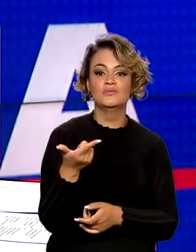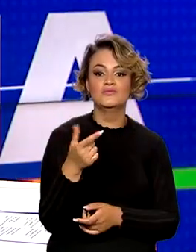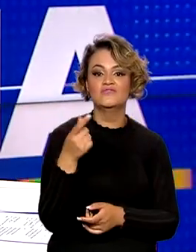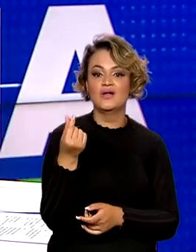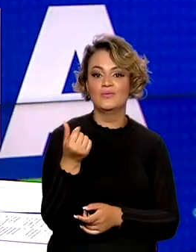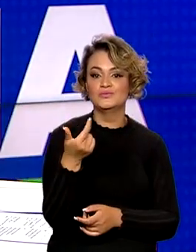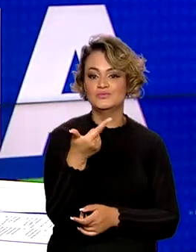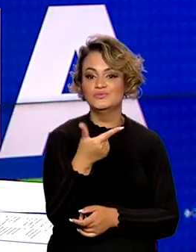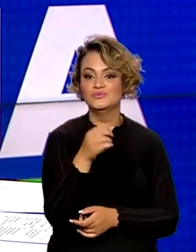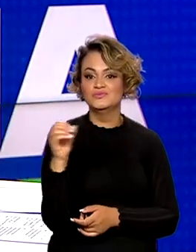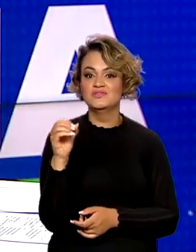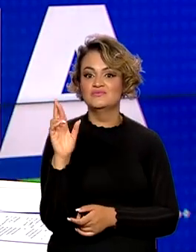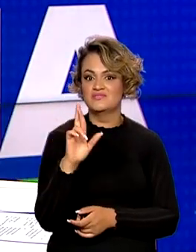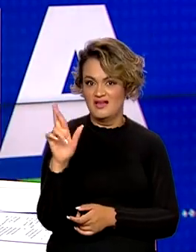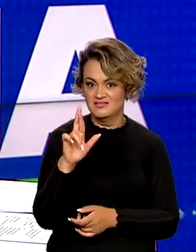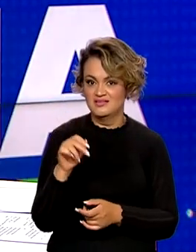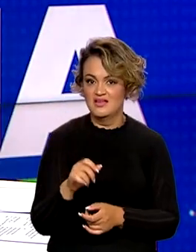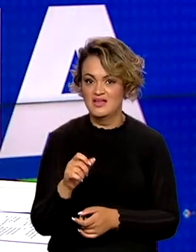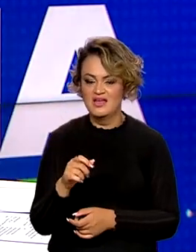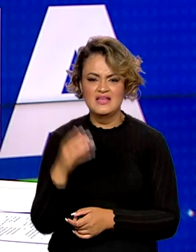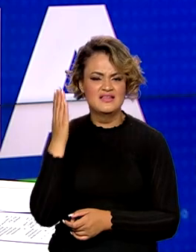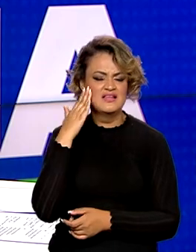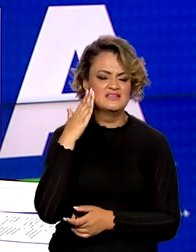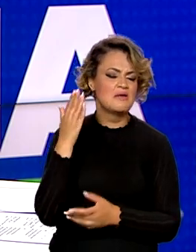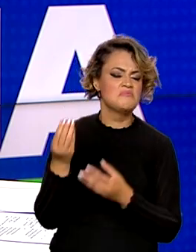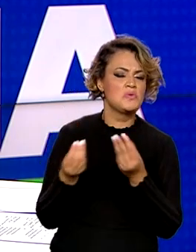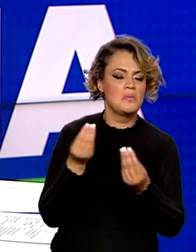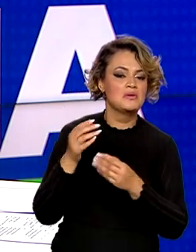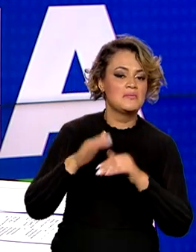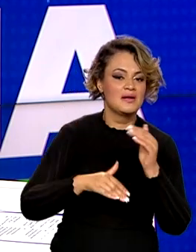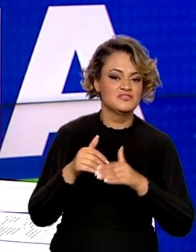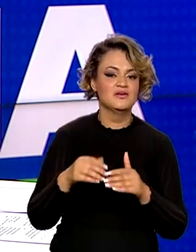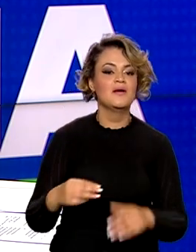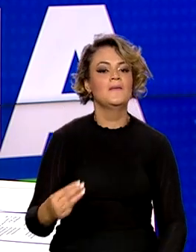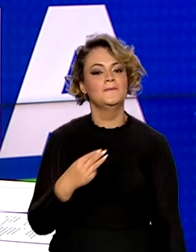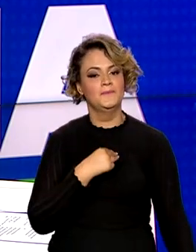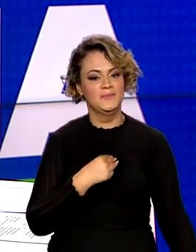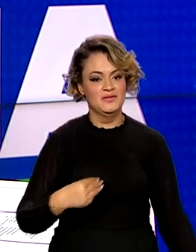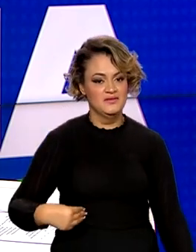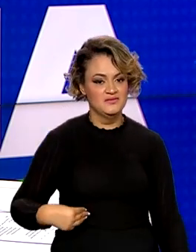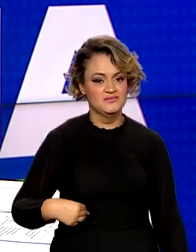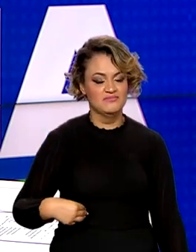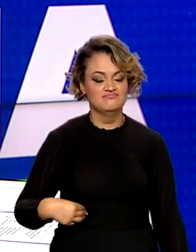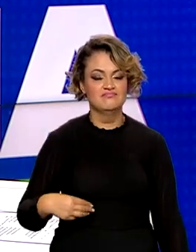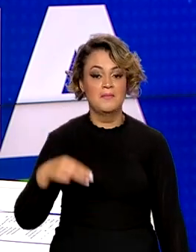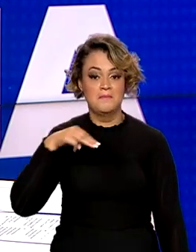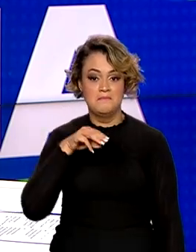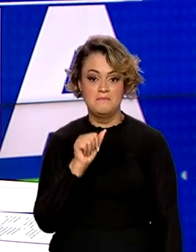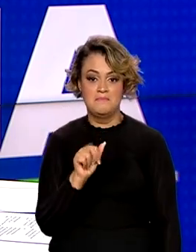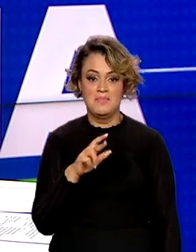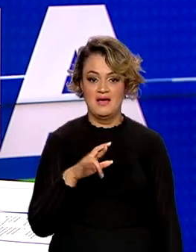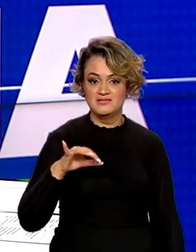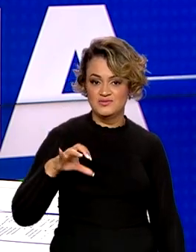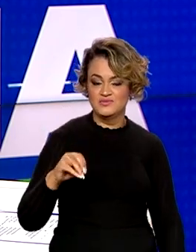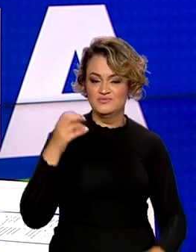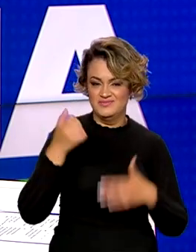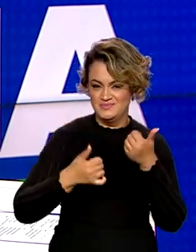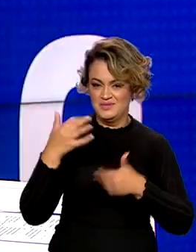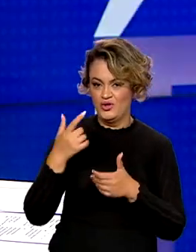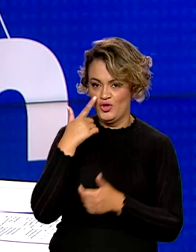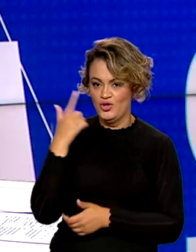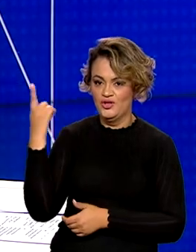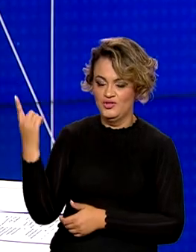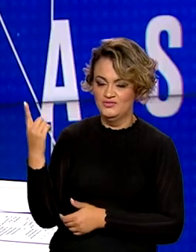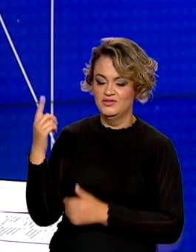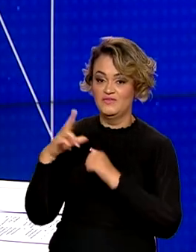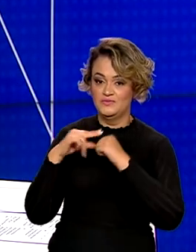voado. Quem antecipou como vai funcionar a iniciativa foi o ministro de Portos e Aeroportos, Márcio França, que participou